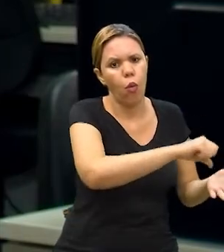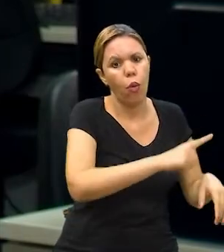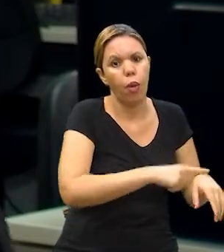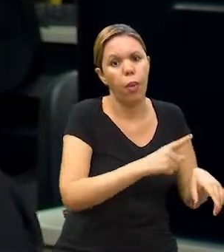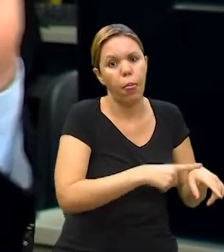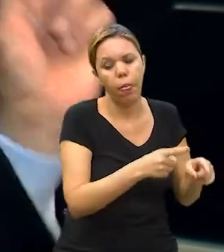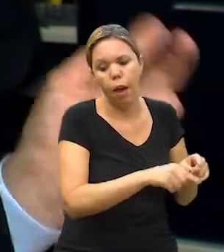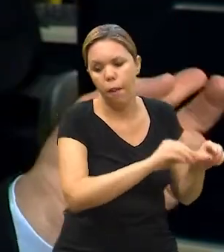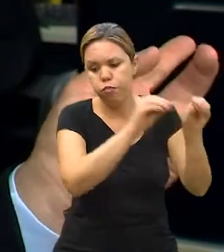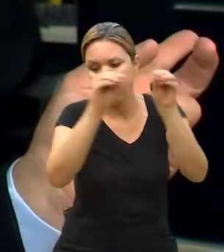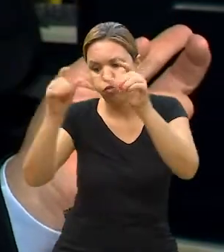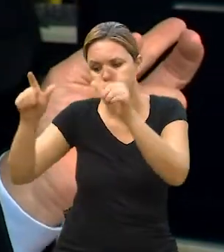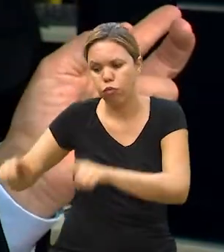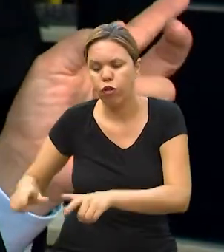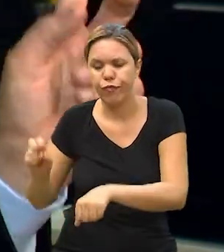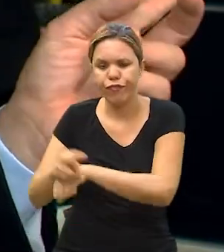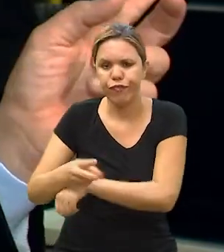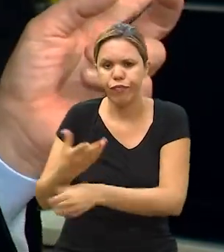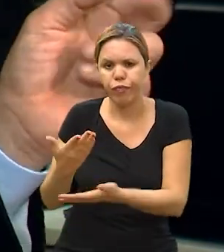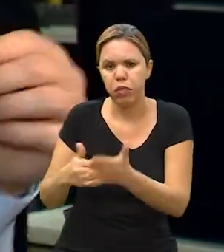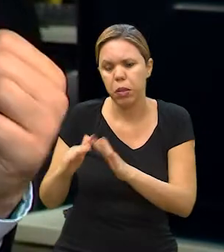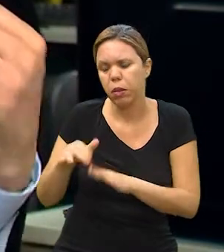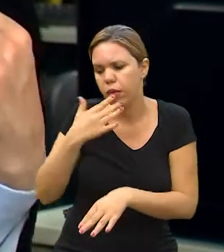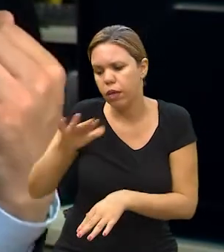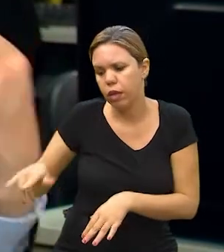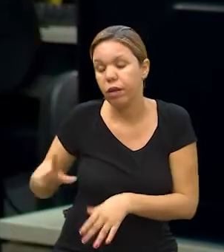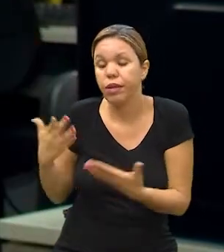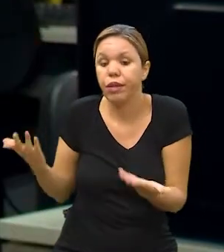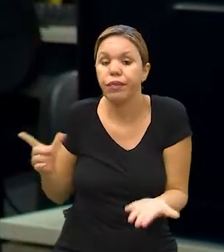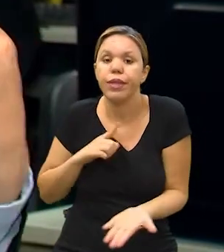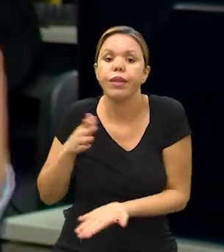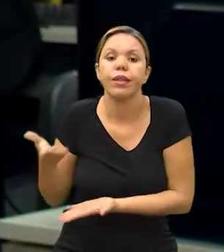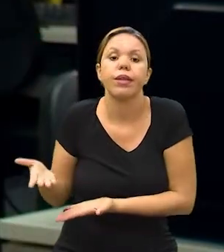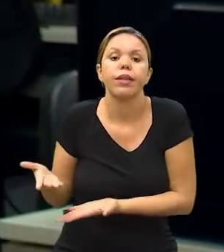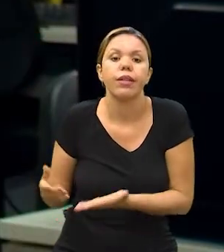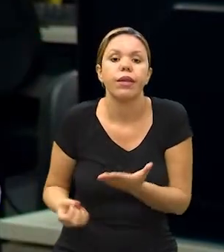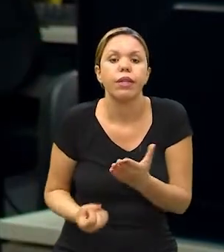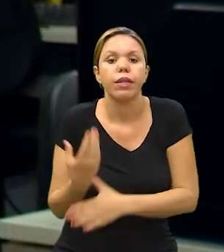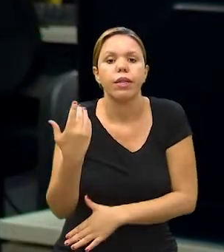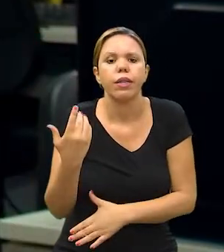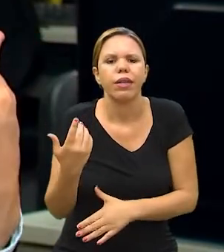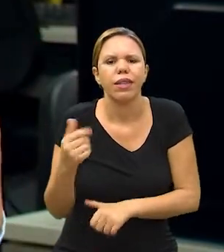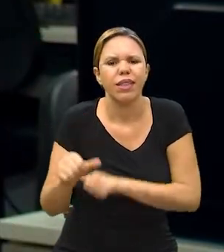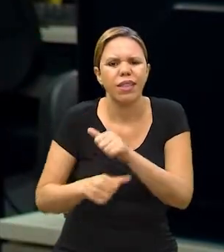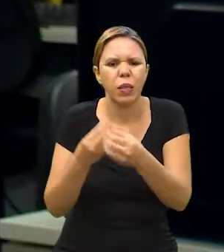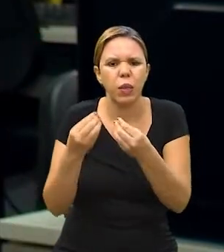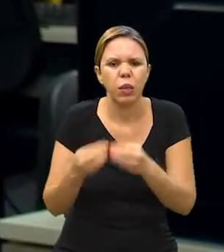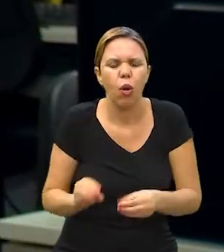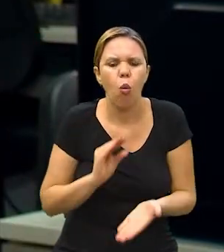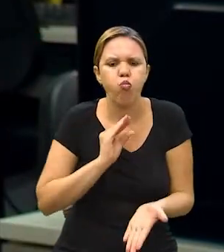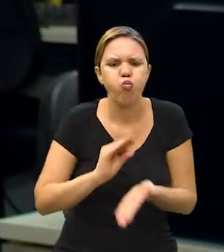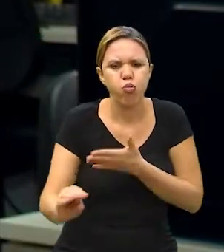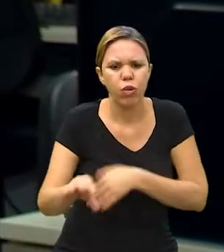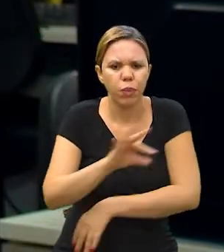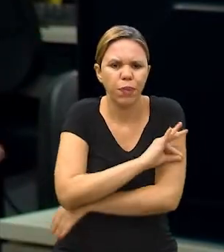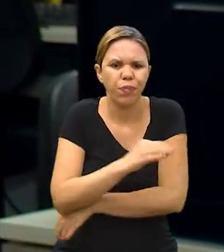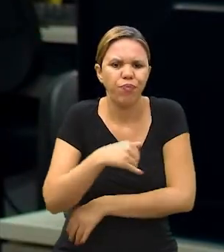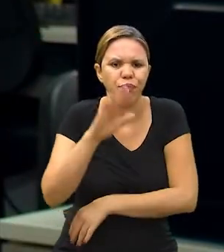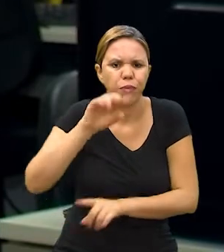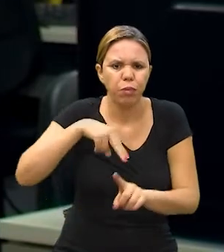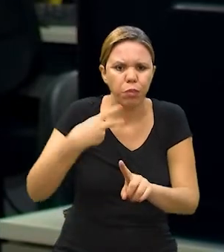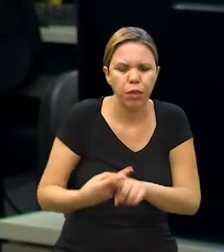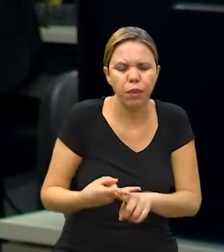preço, até onde vai ter a vaga da creche, se é que vai ter, vai provocar um transtorno e um custo, inclusive, para a prefeitura muito maior